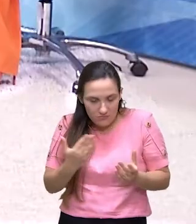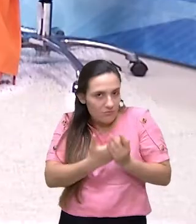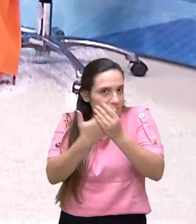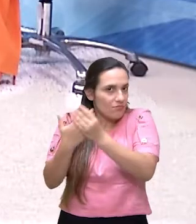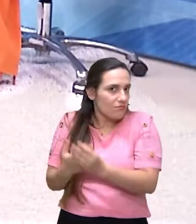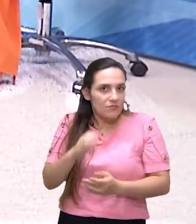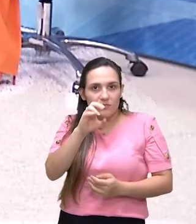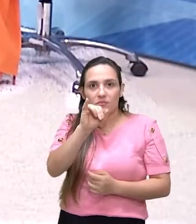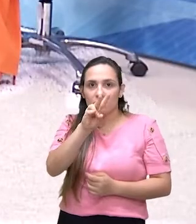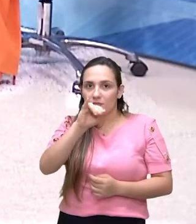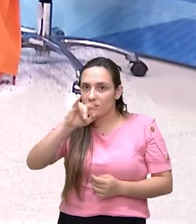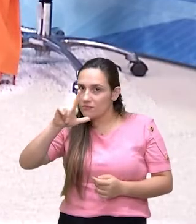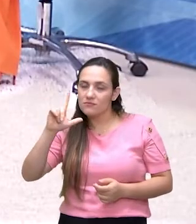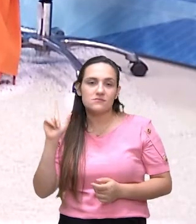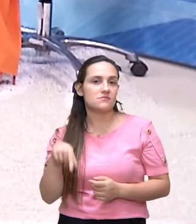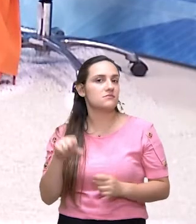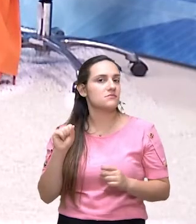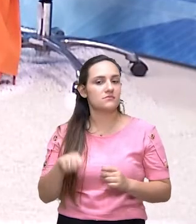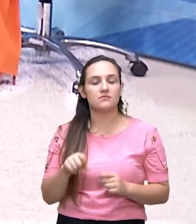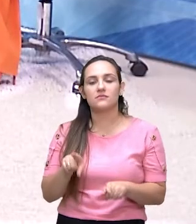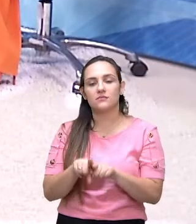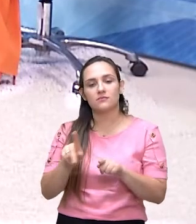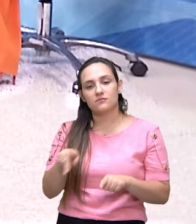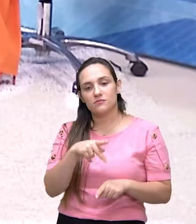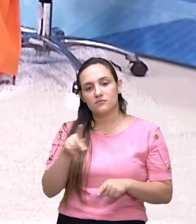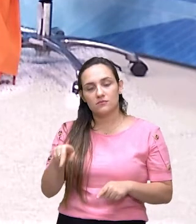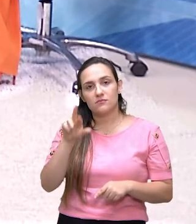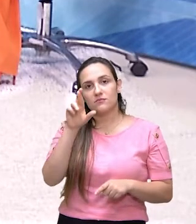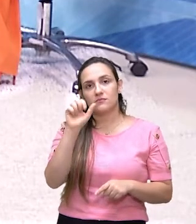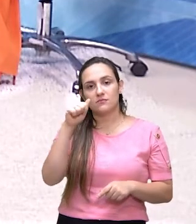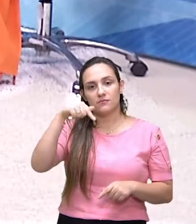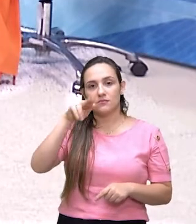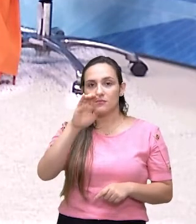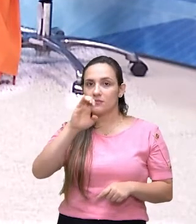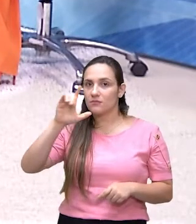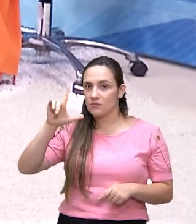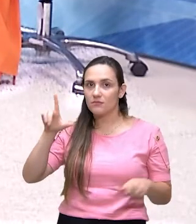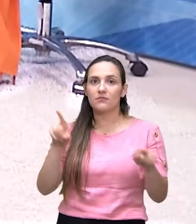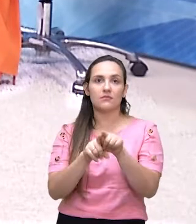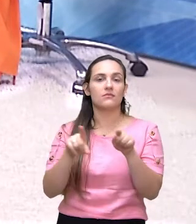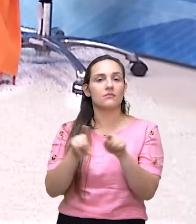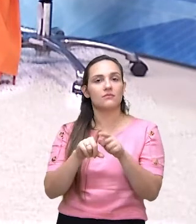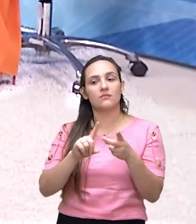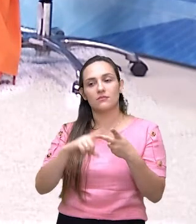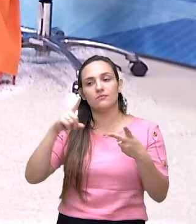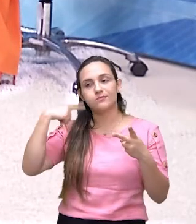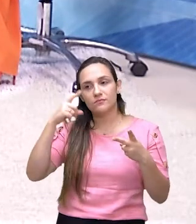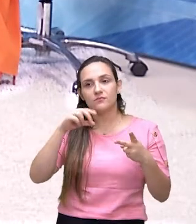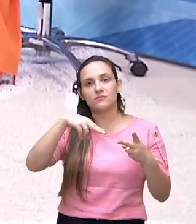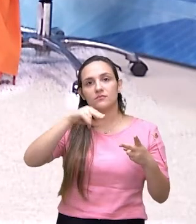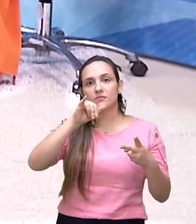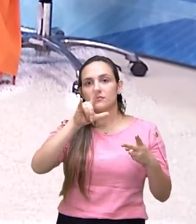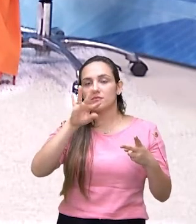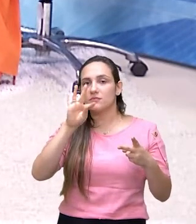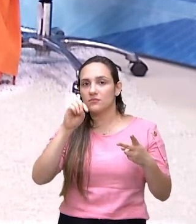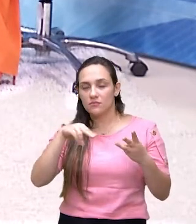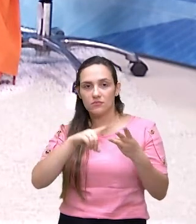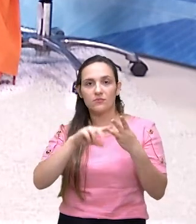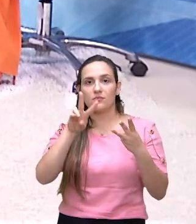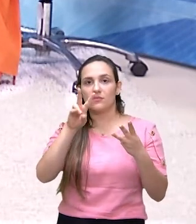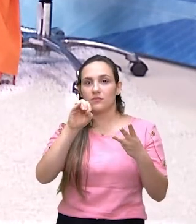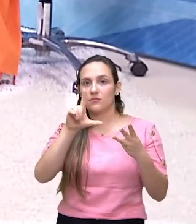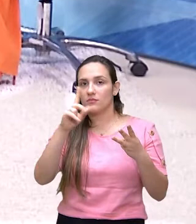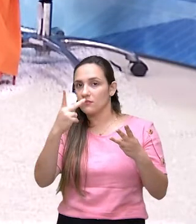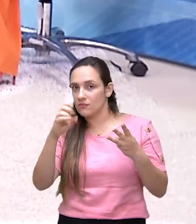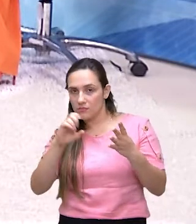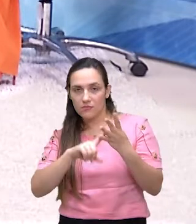nós conhecedores do processo civil Com certeza nós vamos ter a professora juíza também a doutora Raquel nós vamos ter o professor advogado